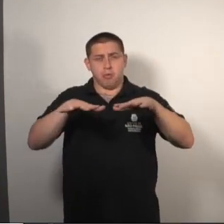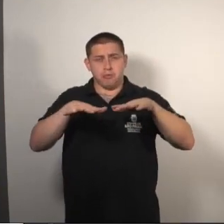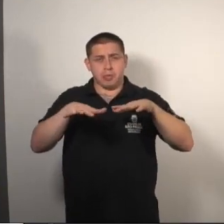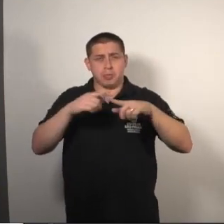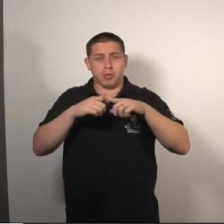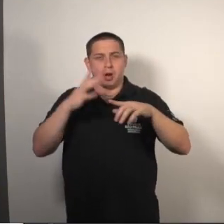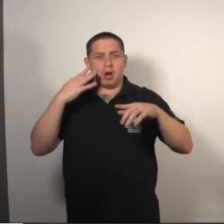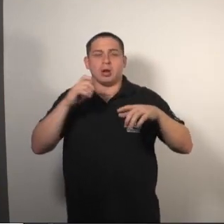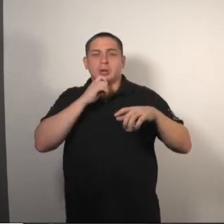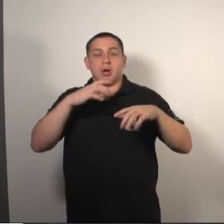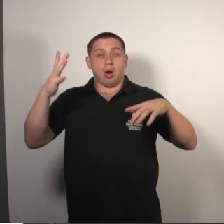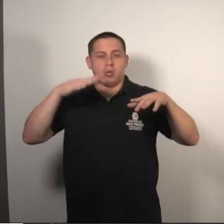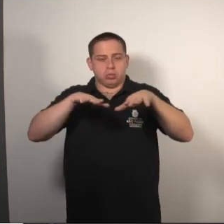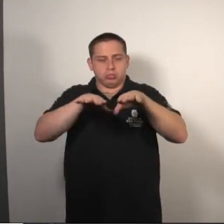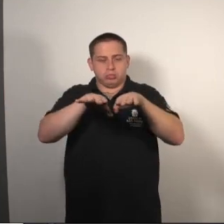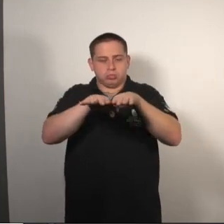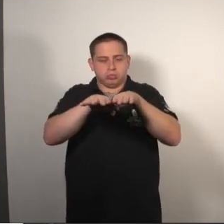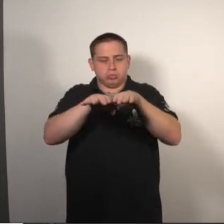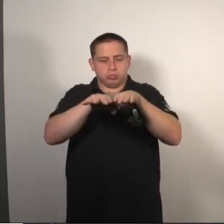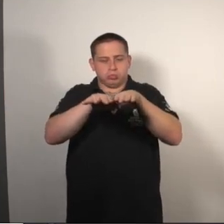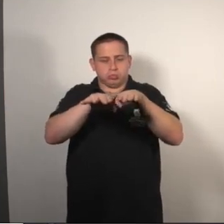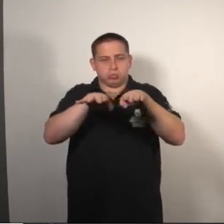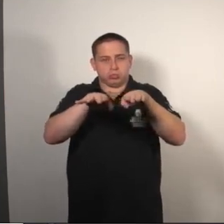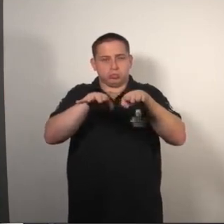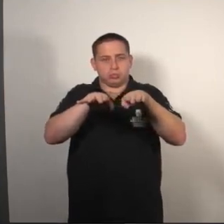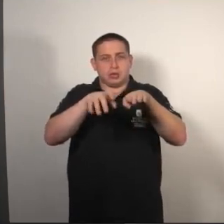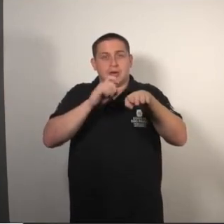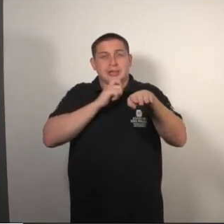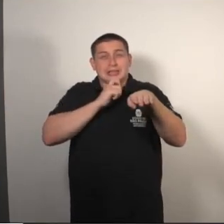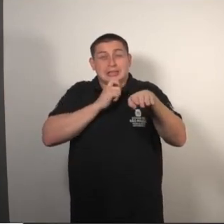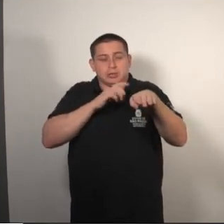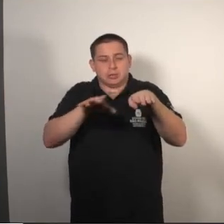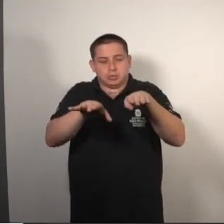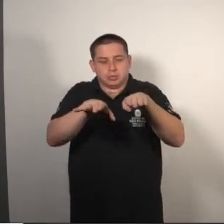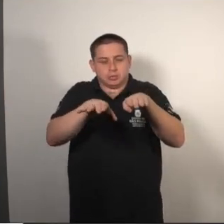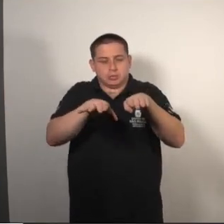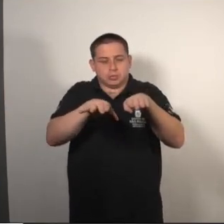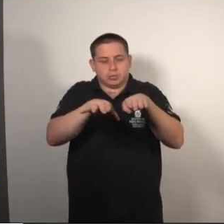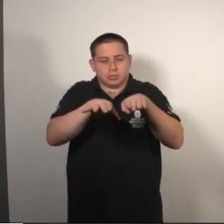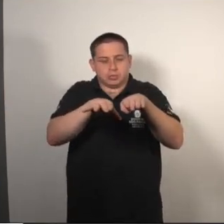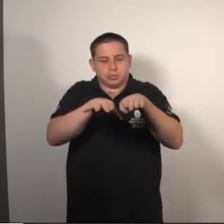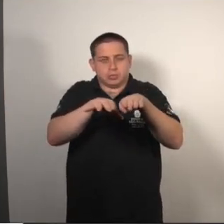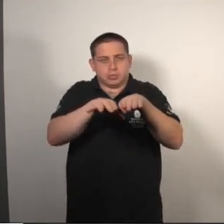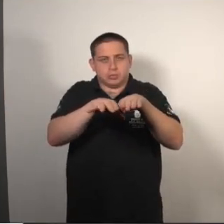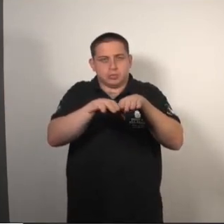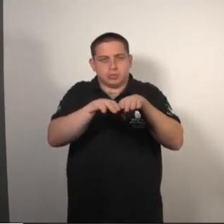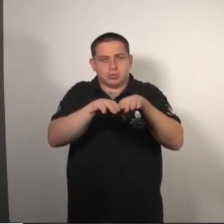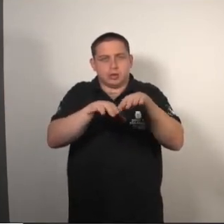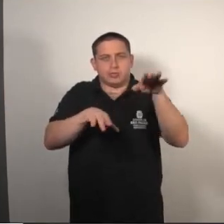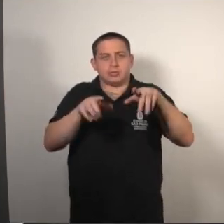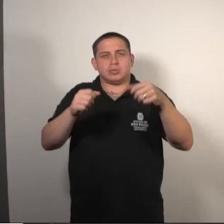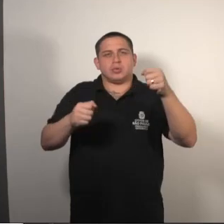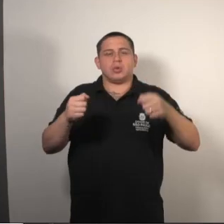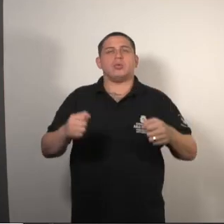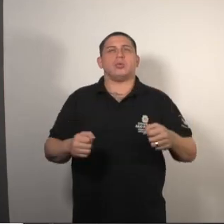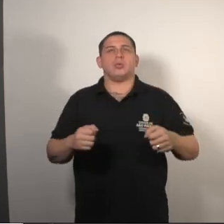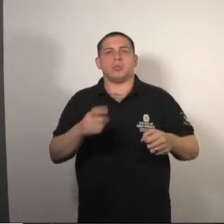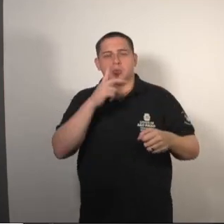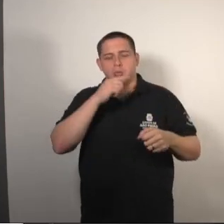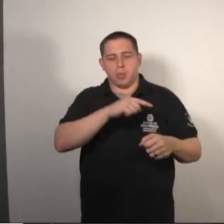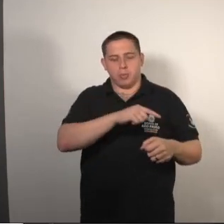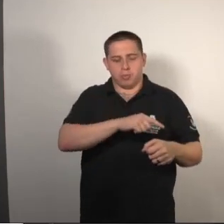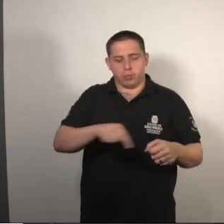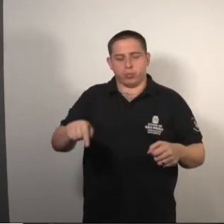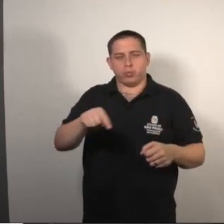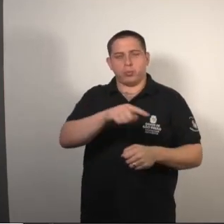estrutura abre e fecha, daí que surge aqueles... Quando a gente passa uma ponte de viaduto, a gente sente aquele barulhinho, né? É que ali a estrutura